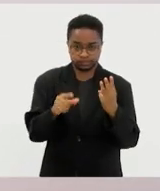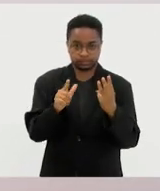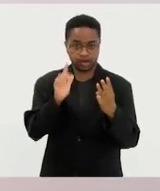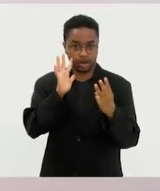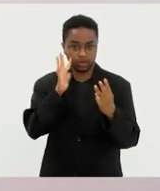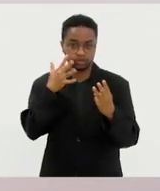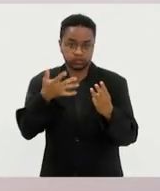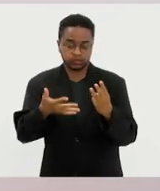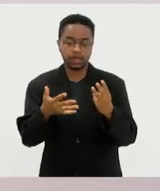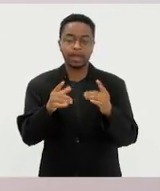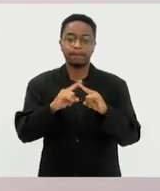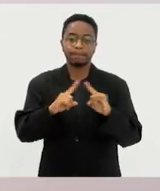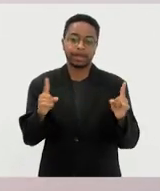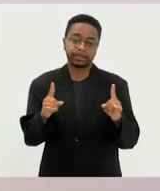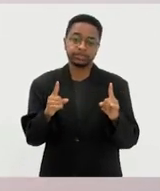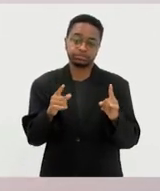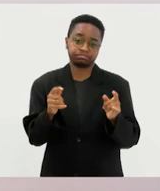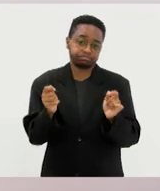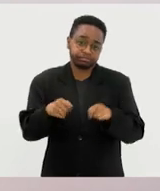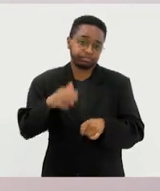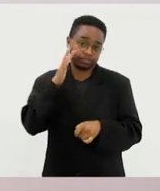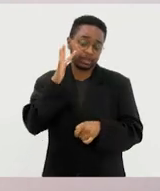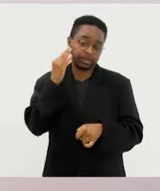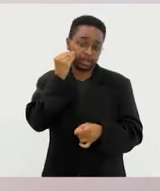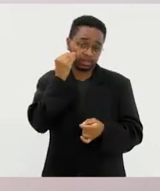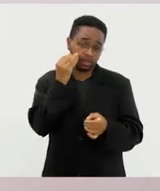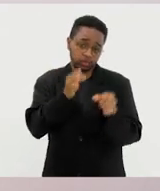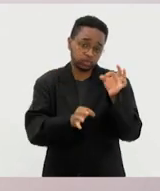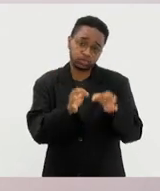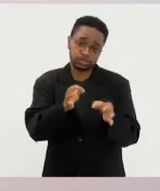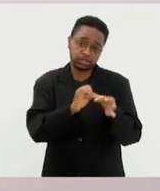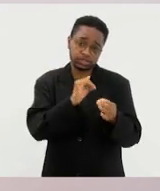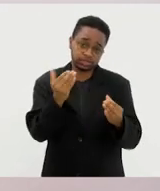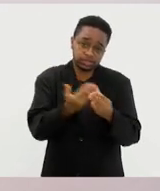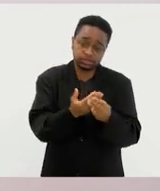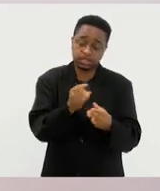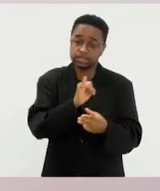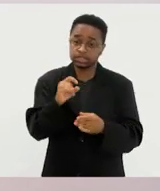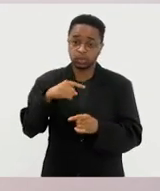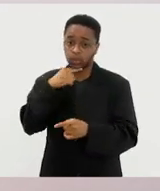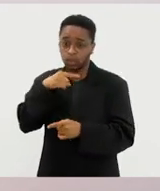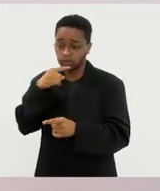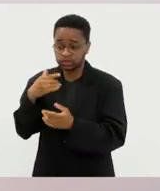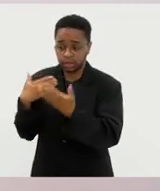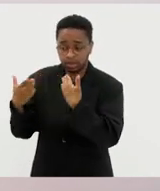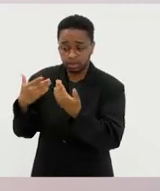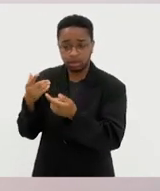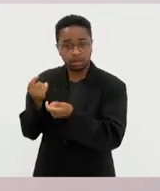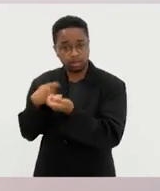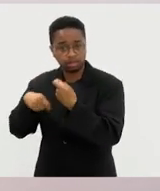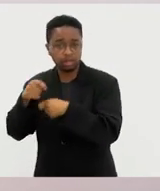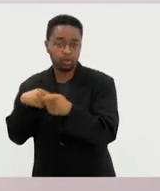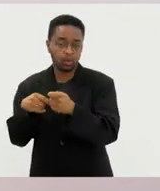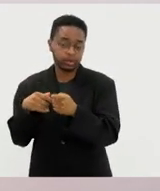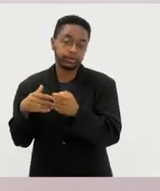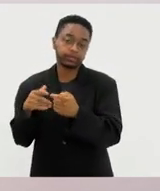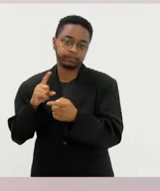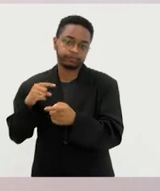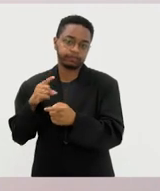sem perder de vista a possibilidade de uma judicialização, caso a gente não consiga avançar com as negociações. Mas, assim, a ideia é sempre o diálogo,